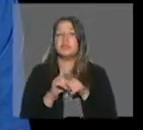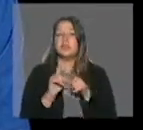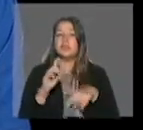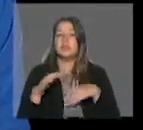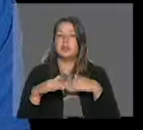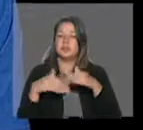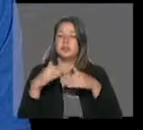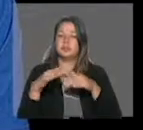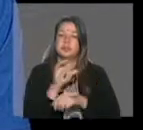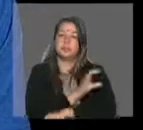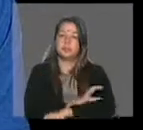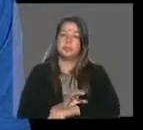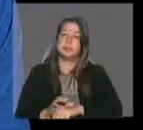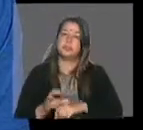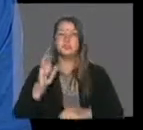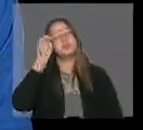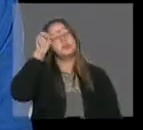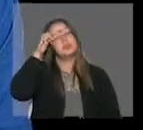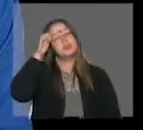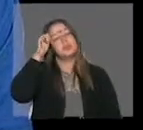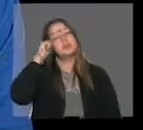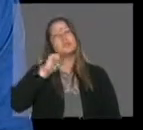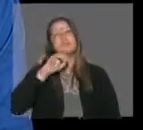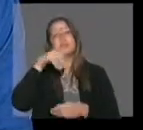uma curadoria negra dentro